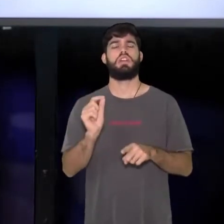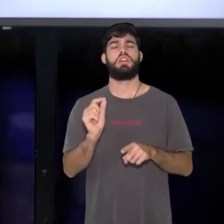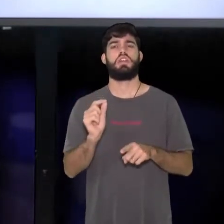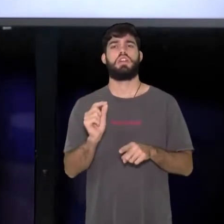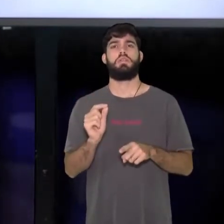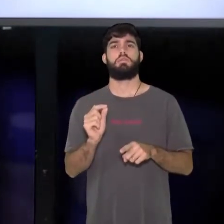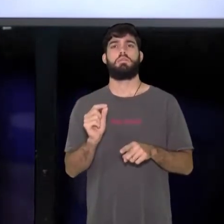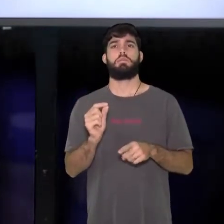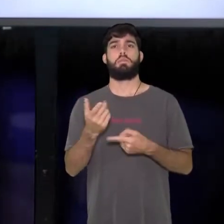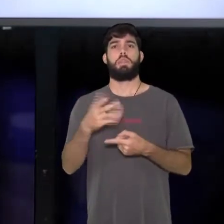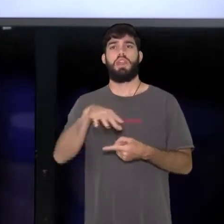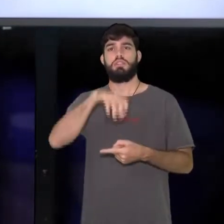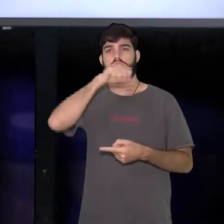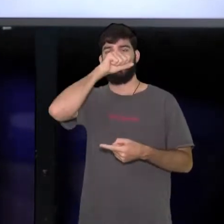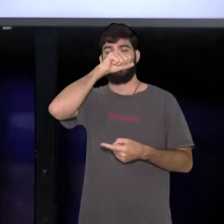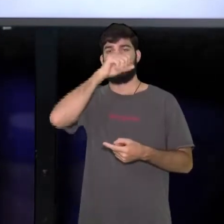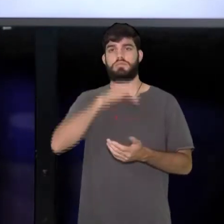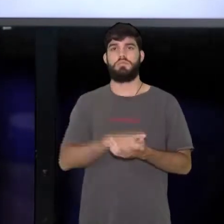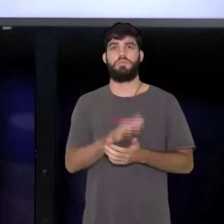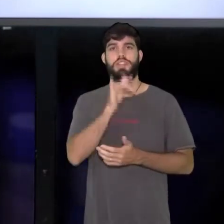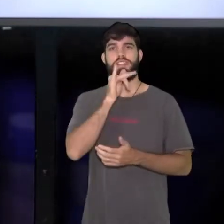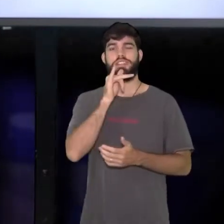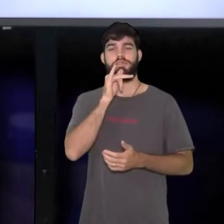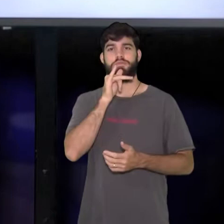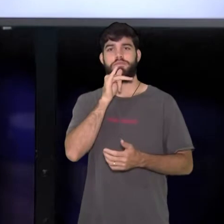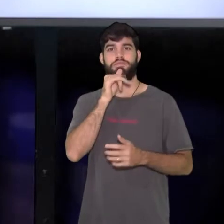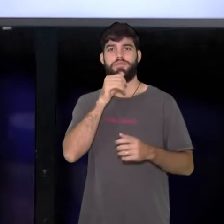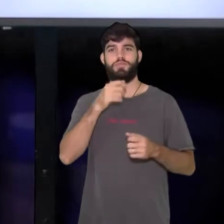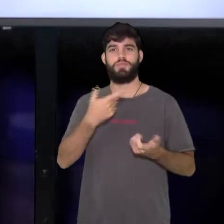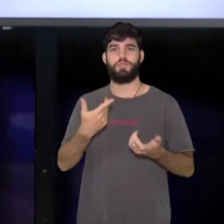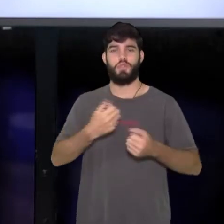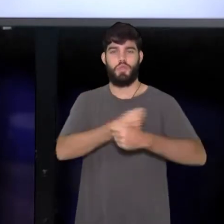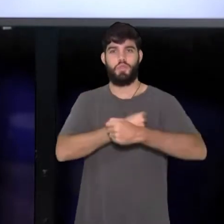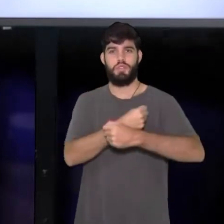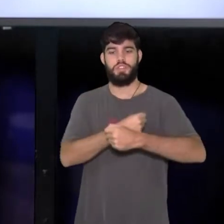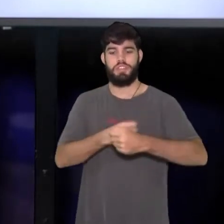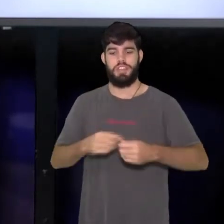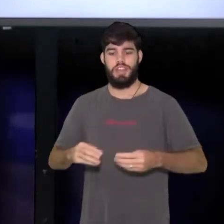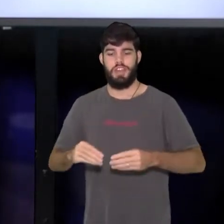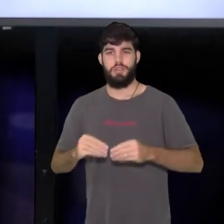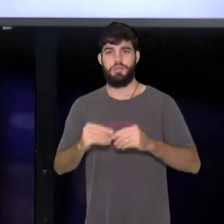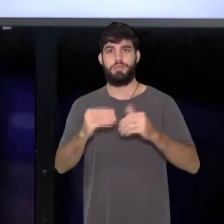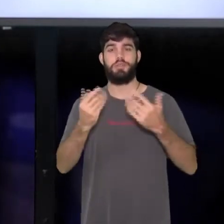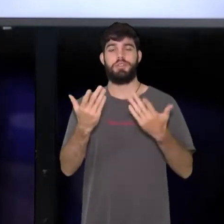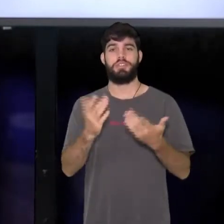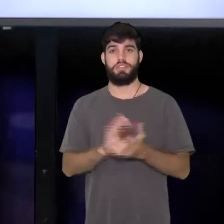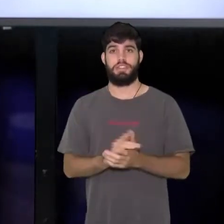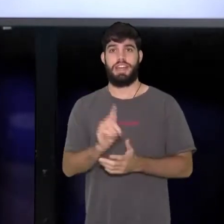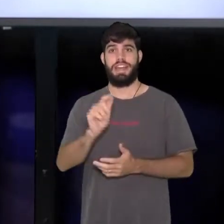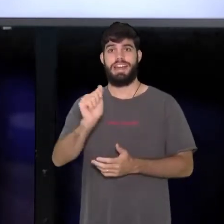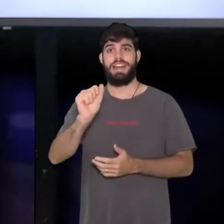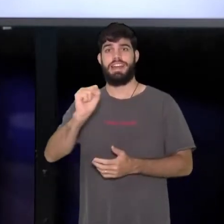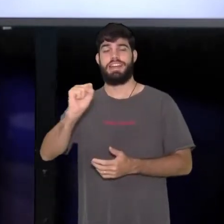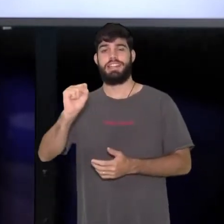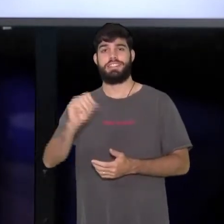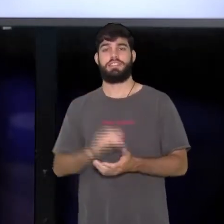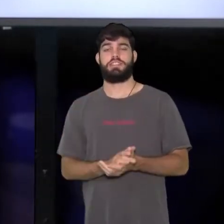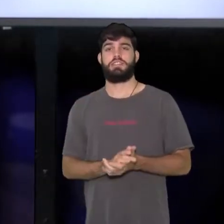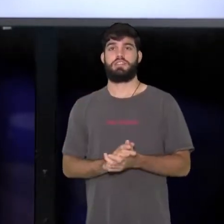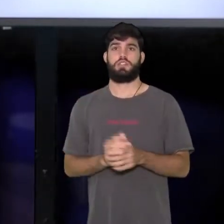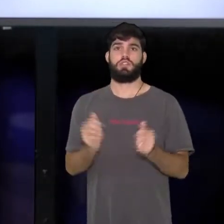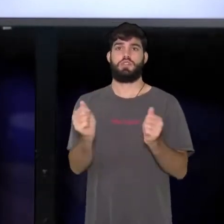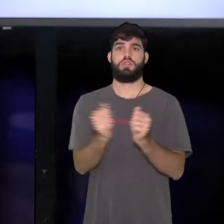comunicam? Sim, pensa no gás de cozinha. O gás de cozinha é uma junção,